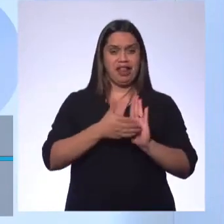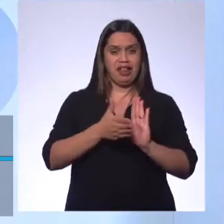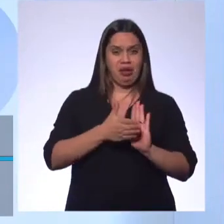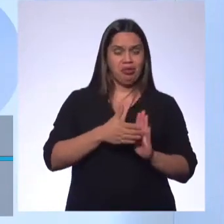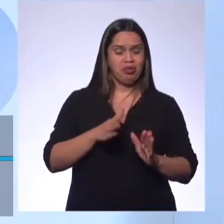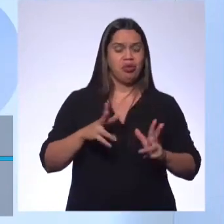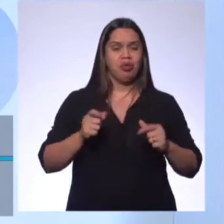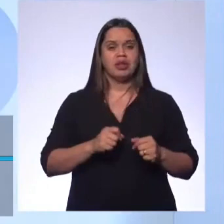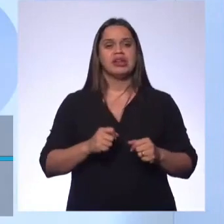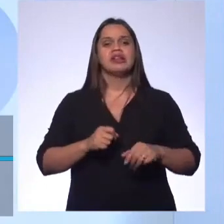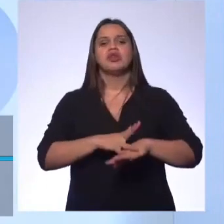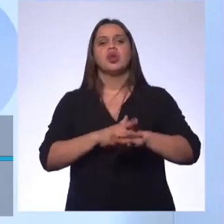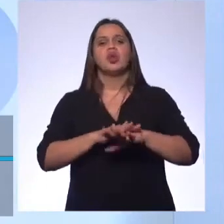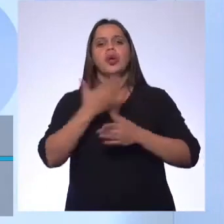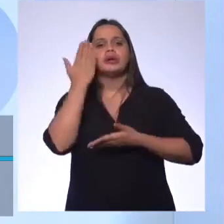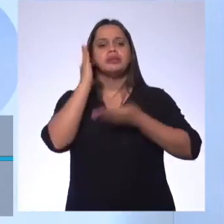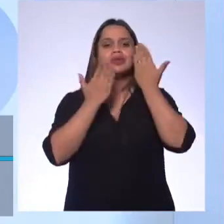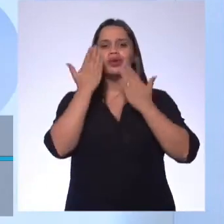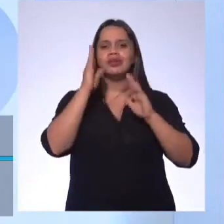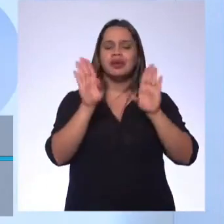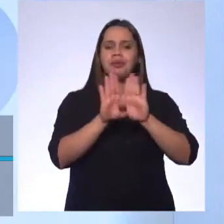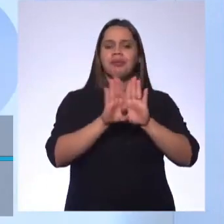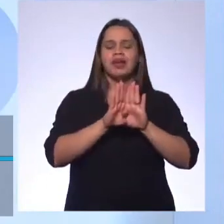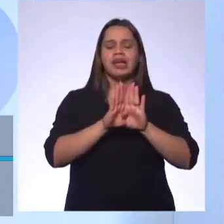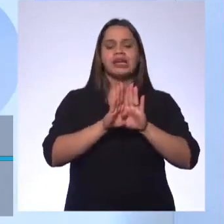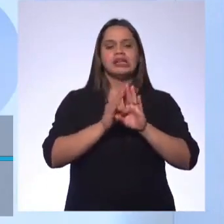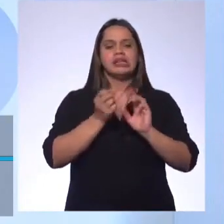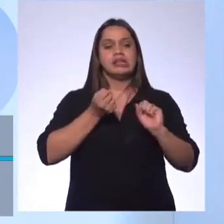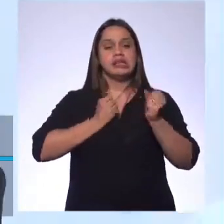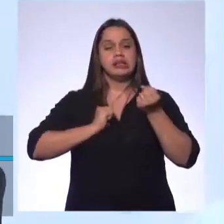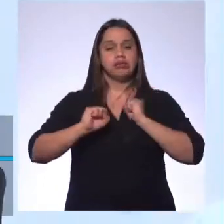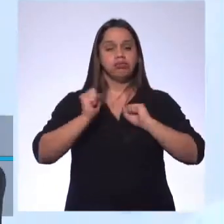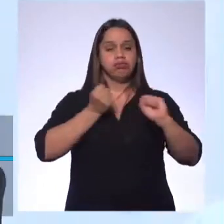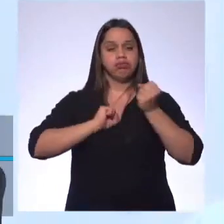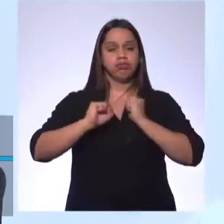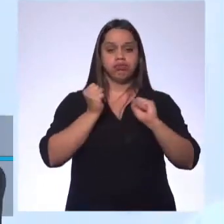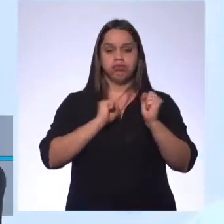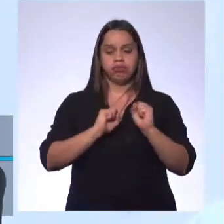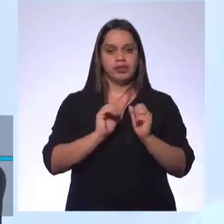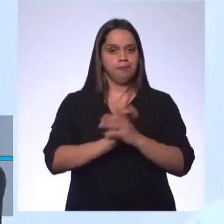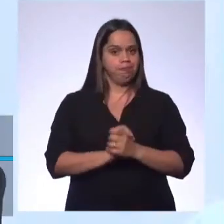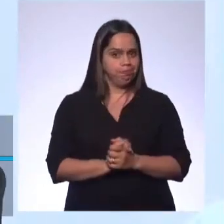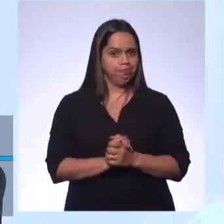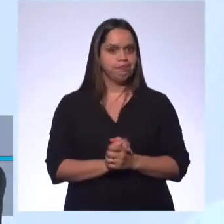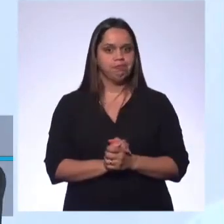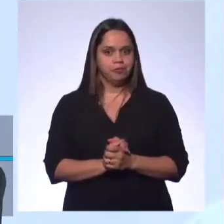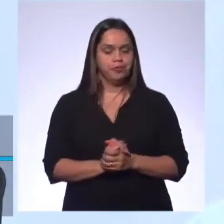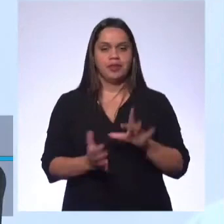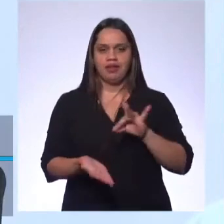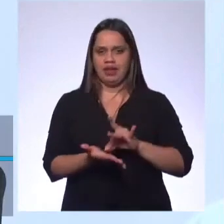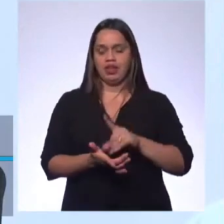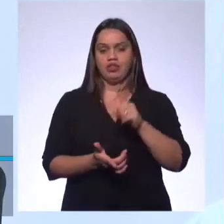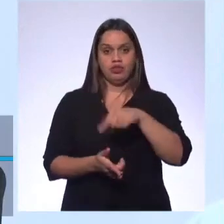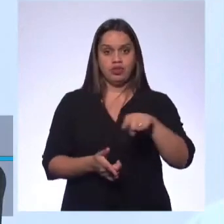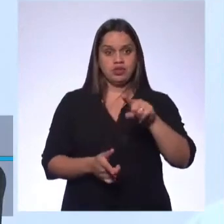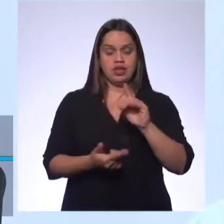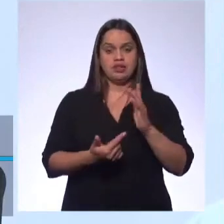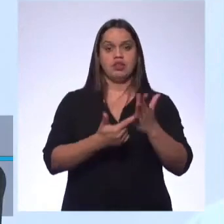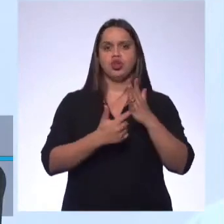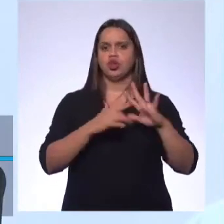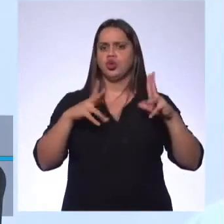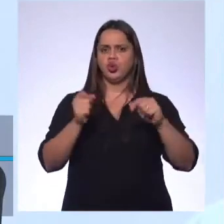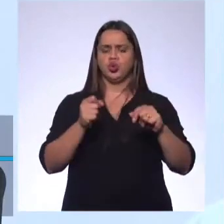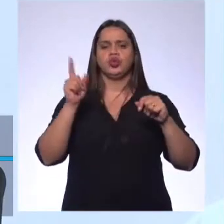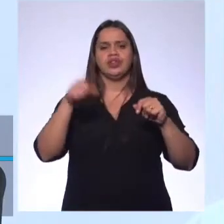doenças psicológicas, ansiedade. Olha, vocês traduziram tudo que está